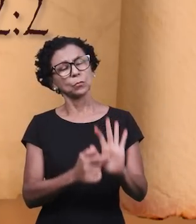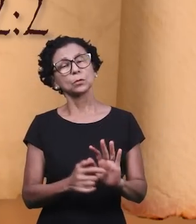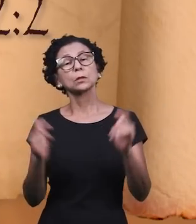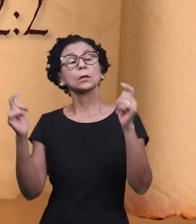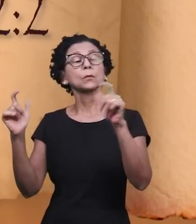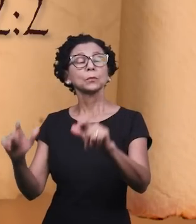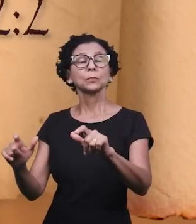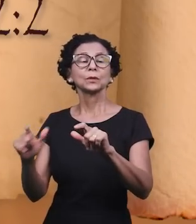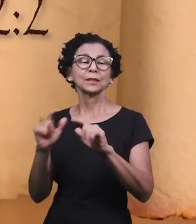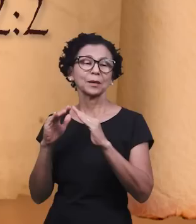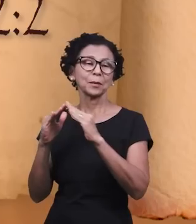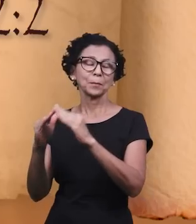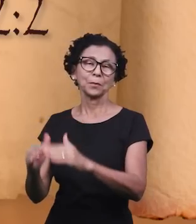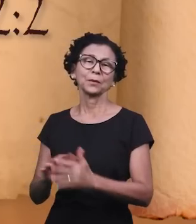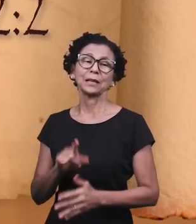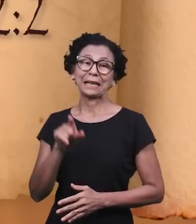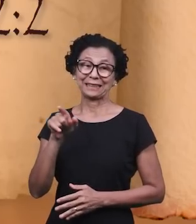mais